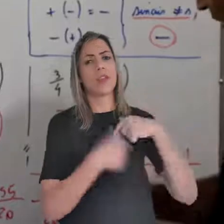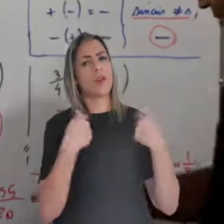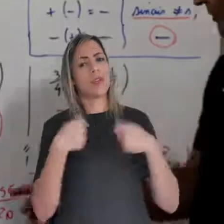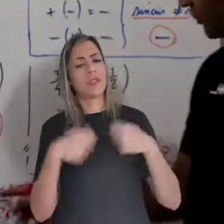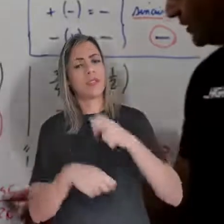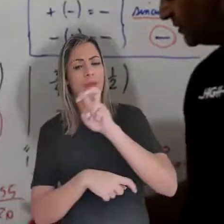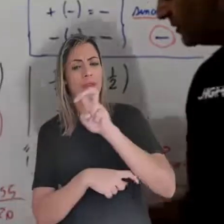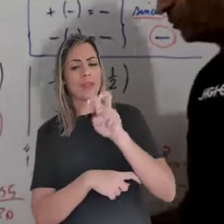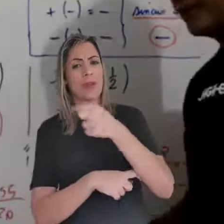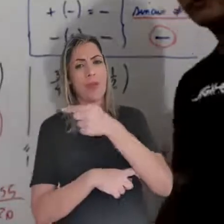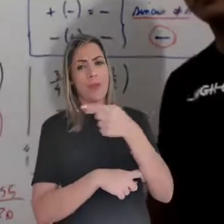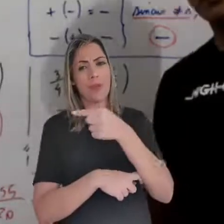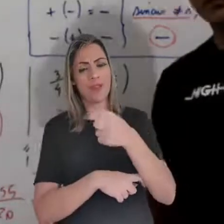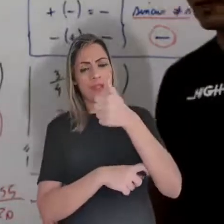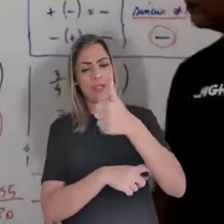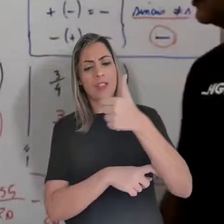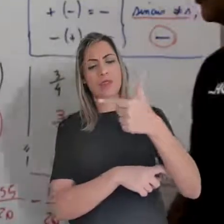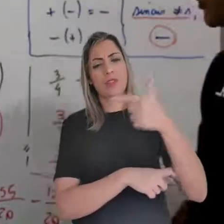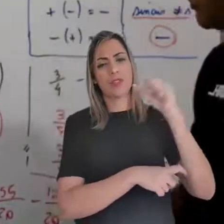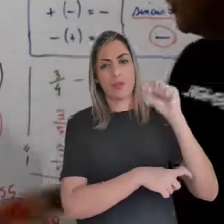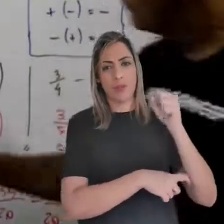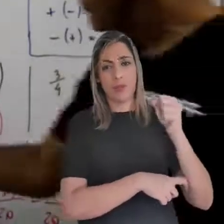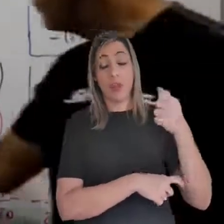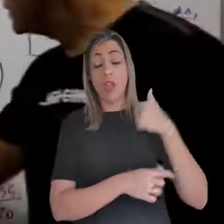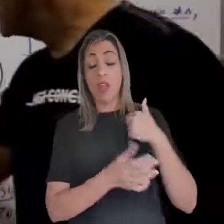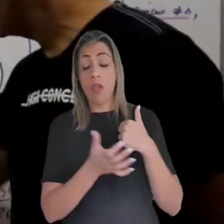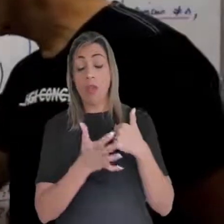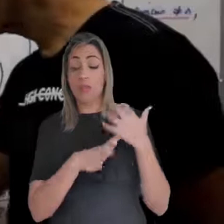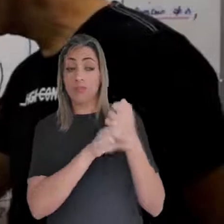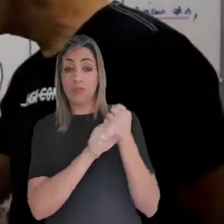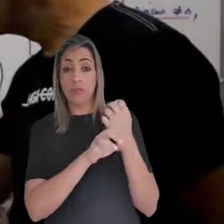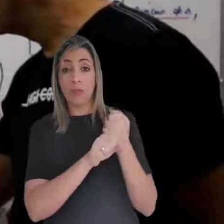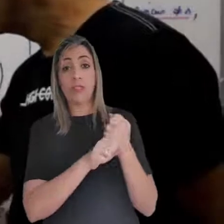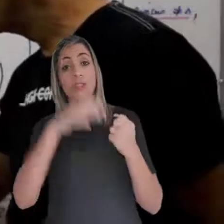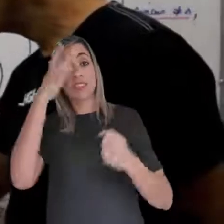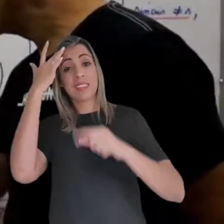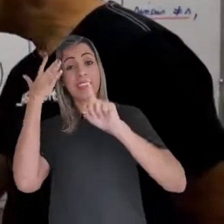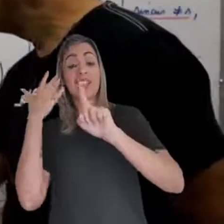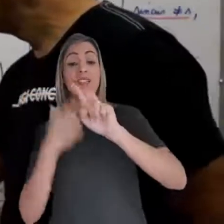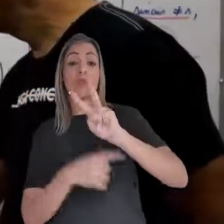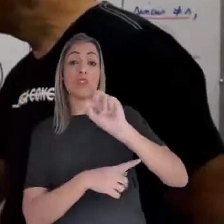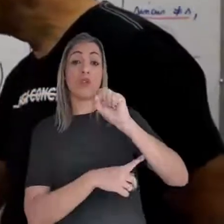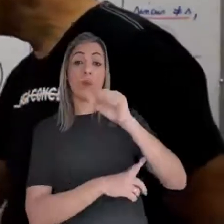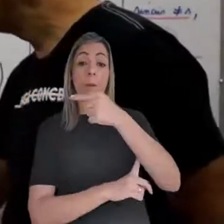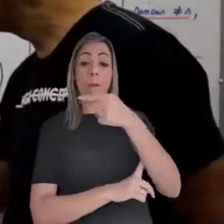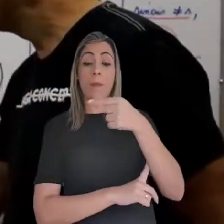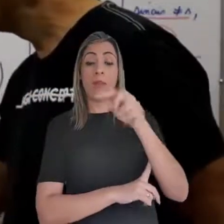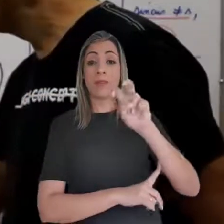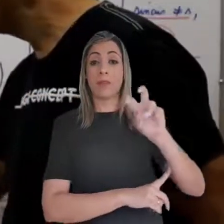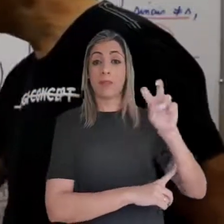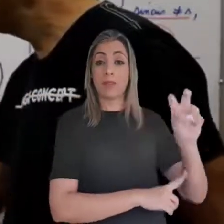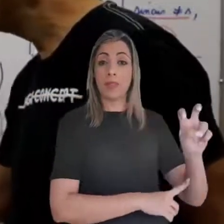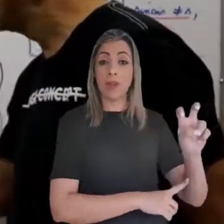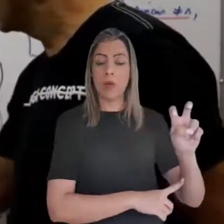ter que operar 55 menos 128. Vou fazer essa conta aqui. 128